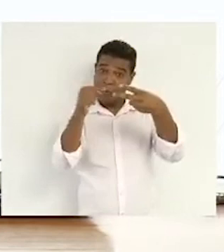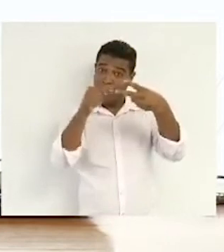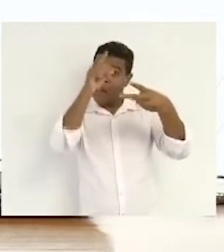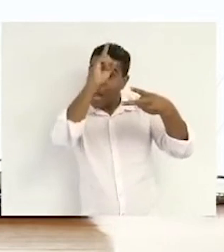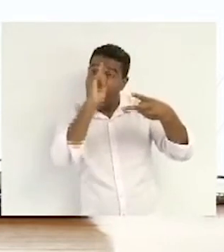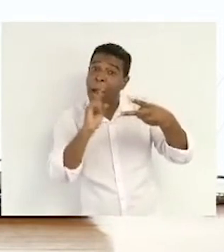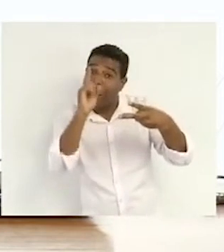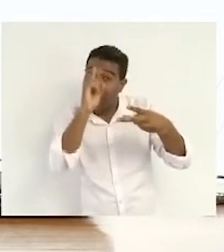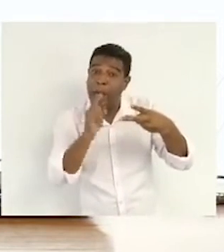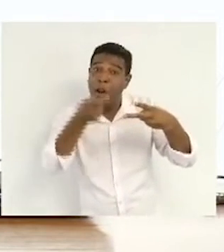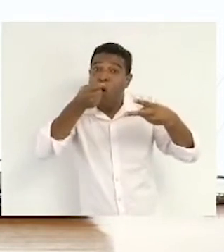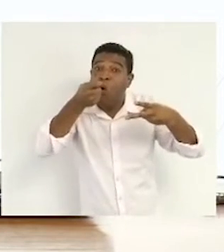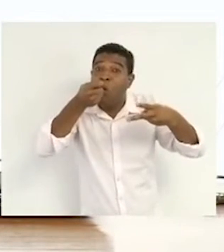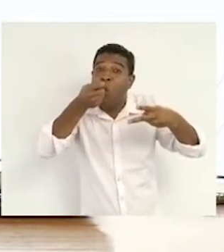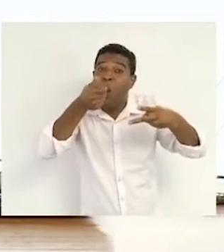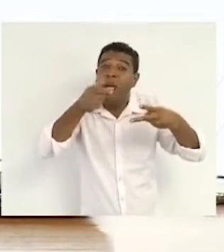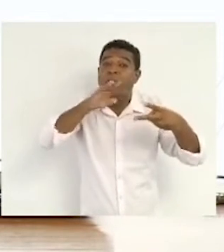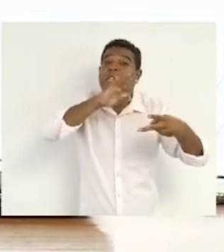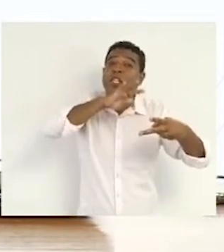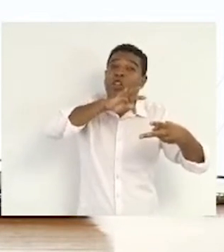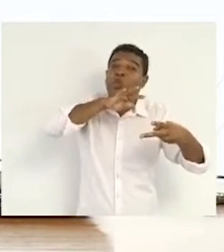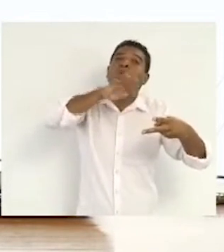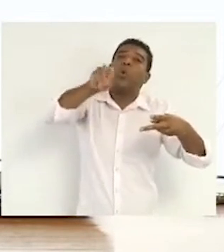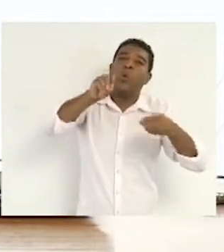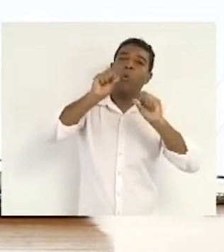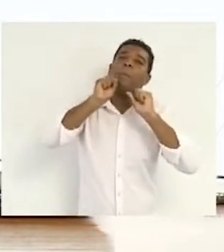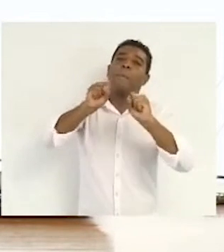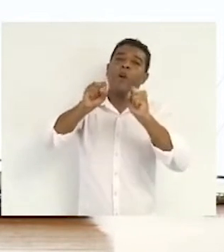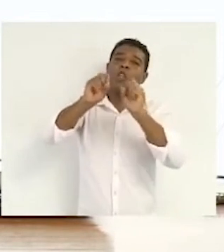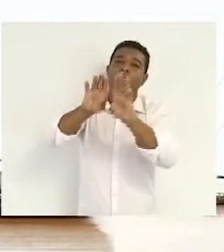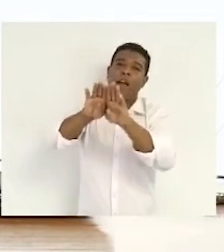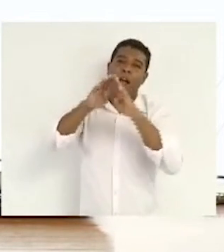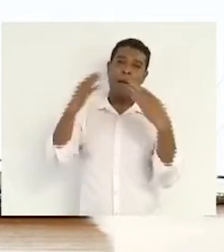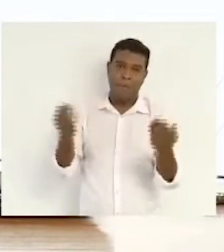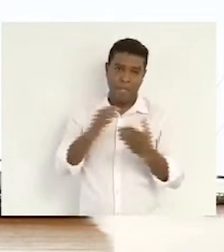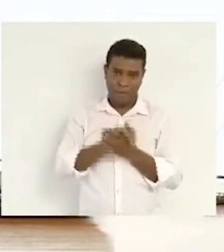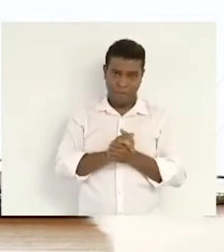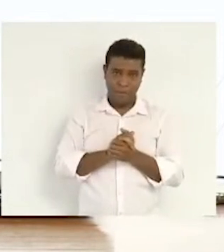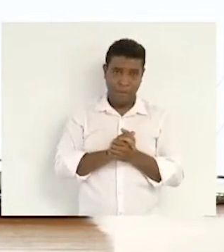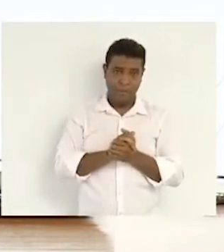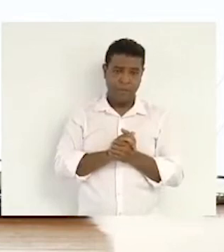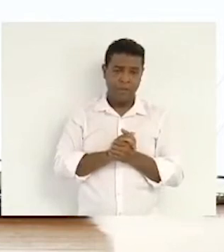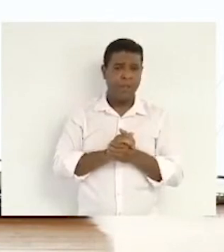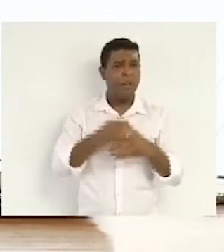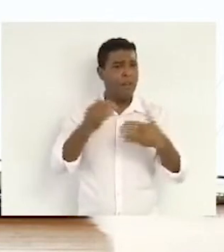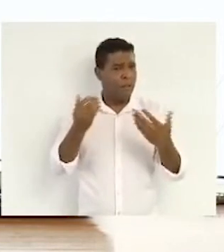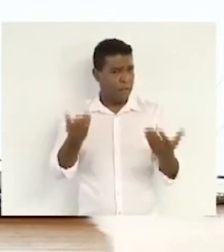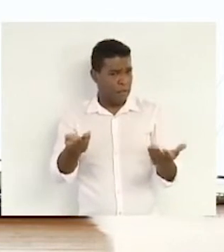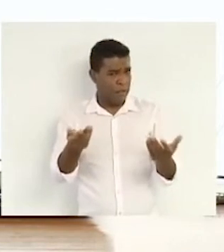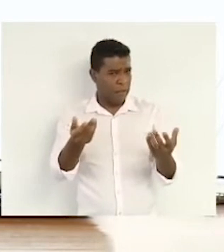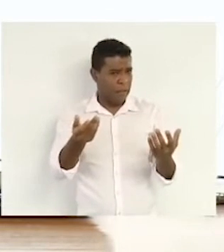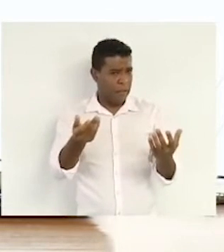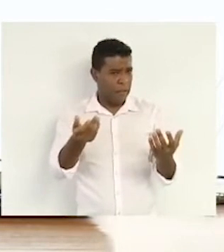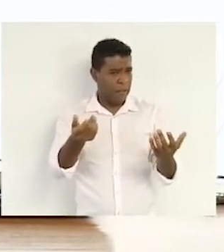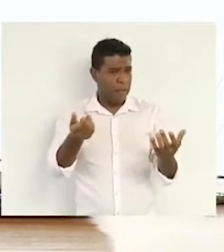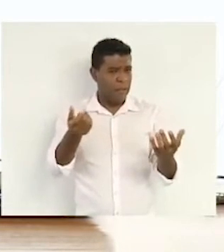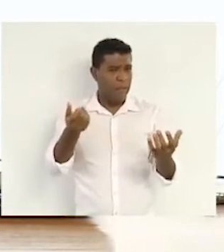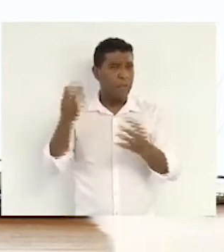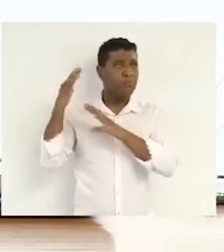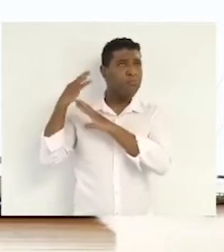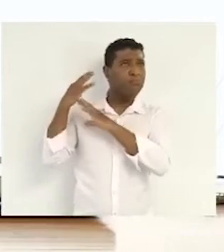totalidade daquilo que a gente tem como normal. Isso tudo é fruto de diversos